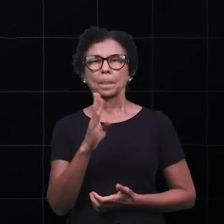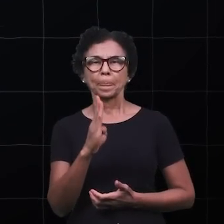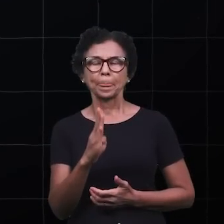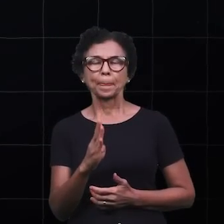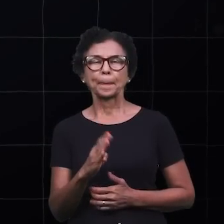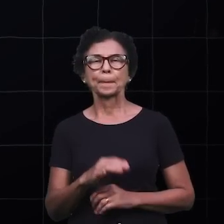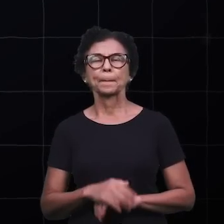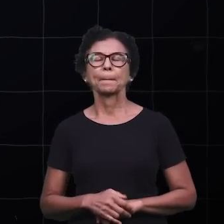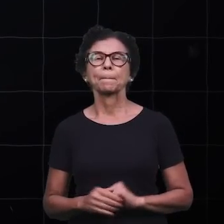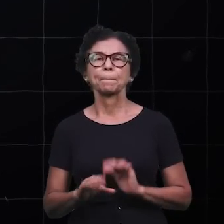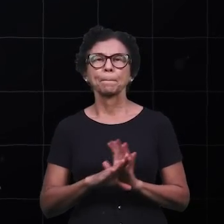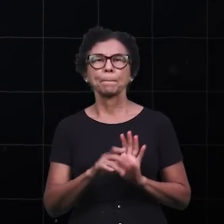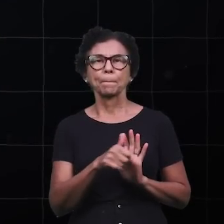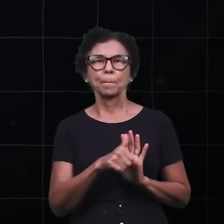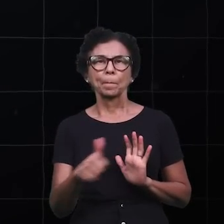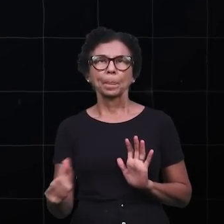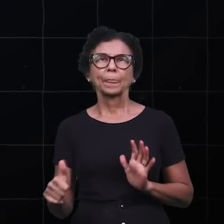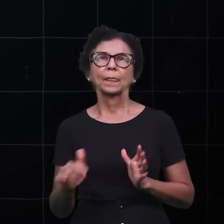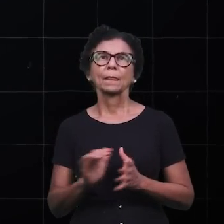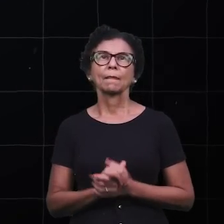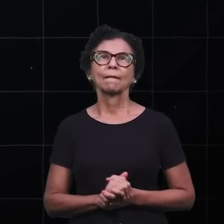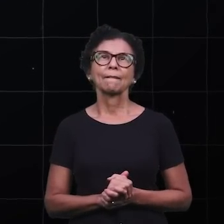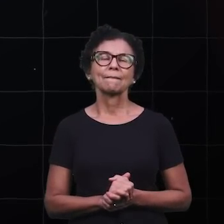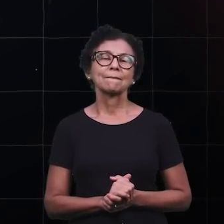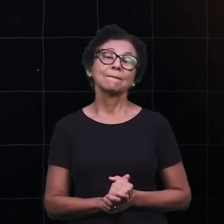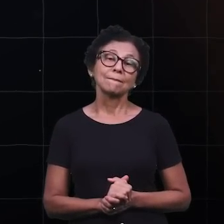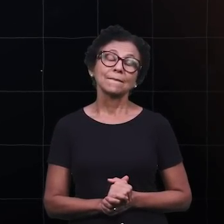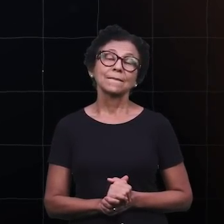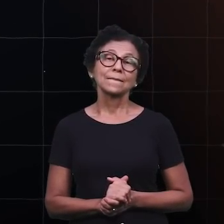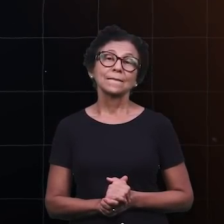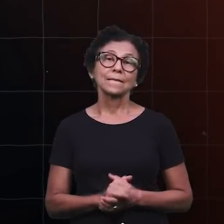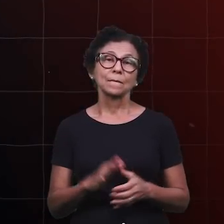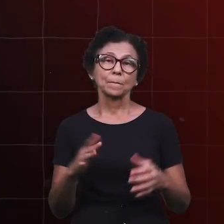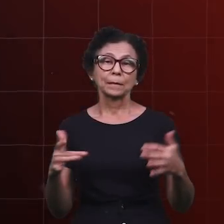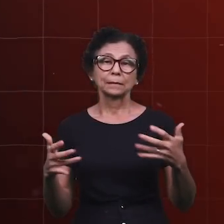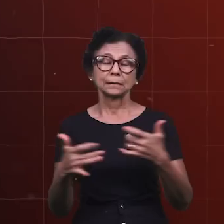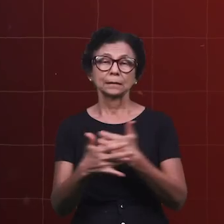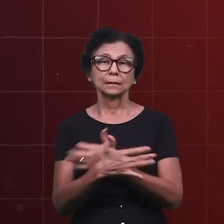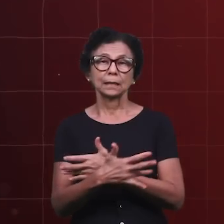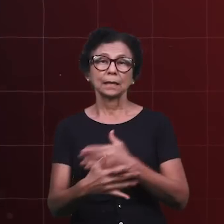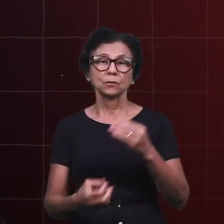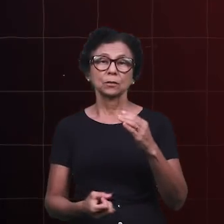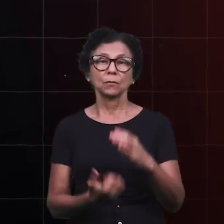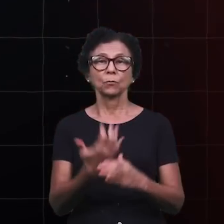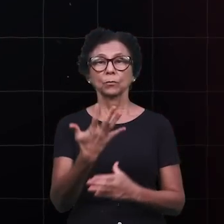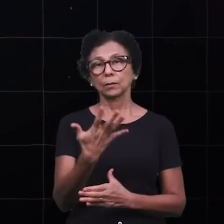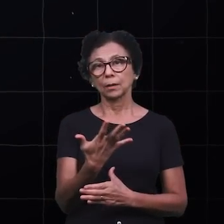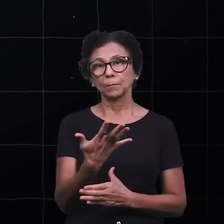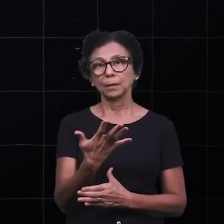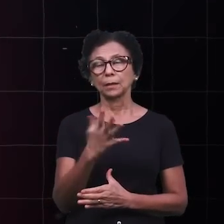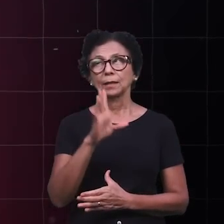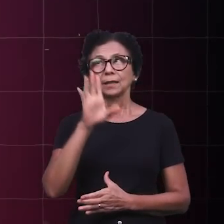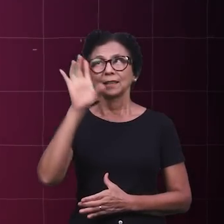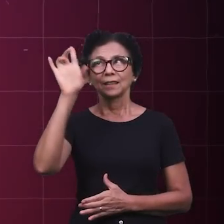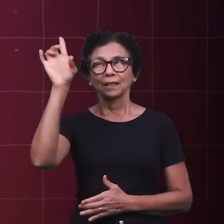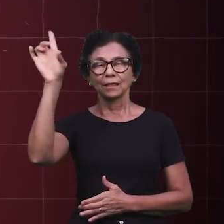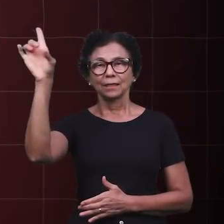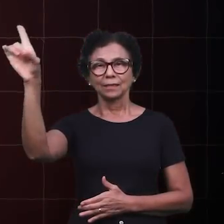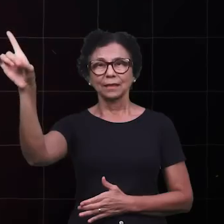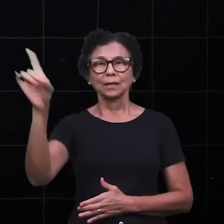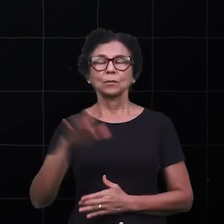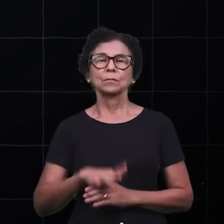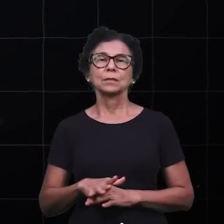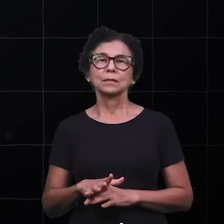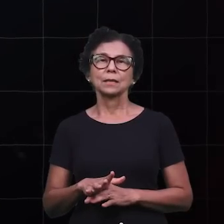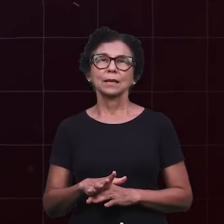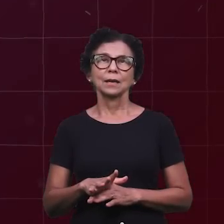porque esperava a cidade que tem fundamentos, da qual o nosso Deus, né, é o arquiteto e o construtor é